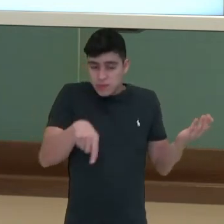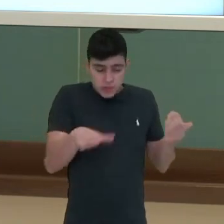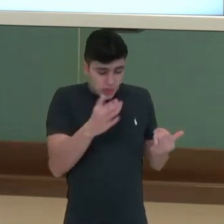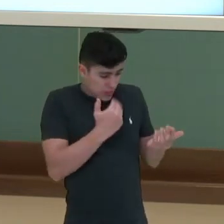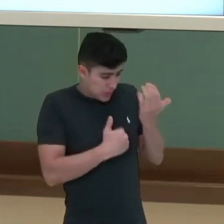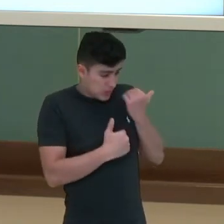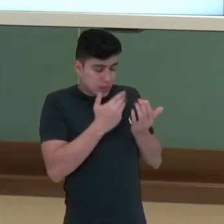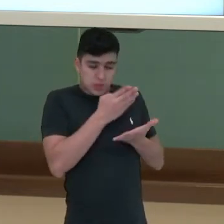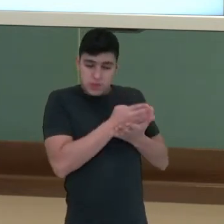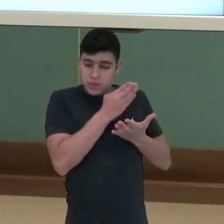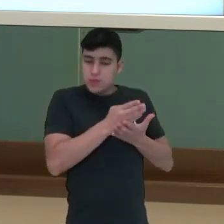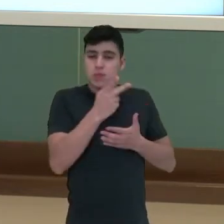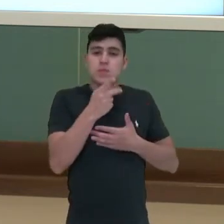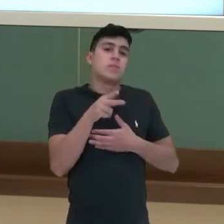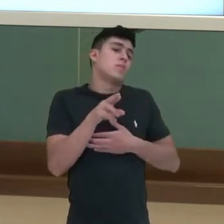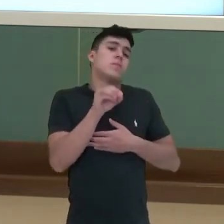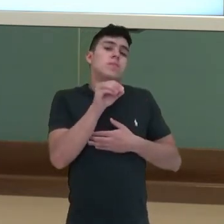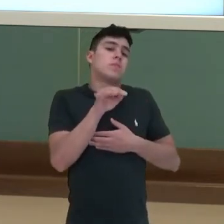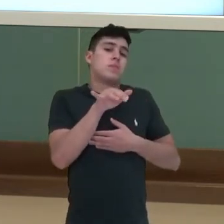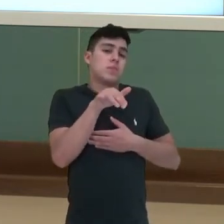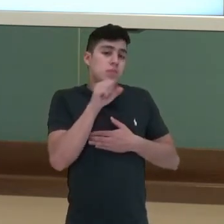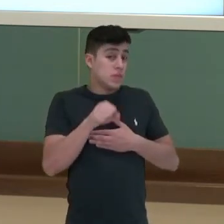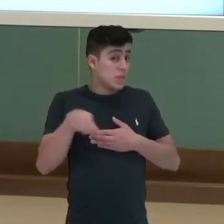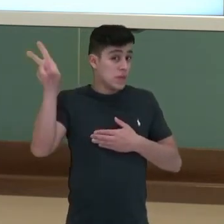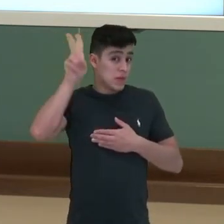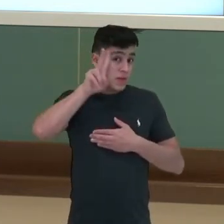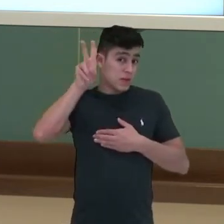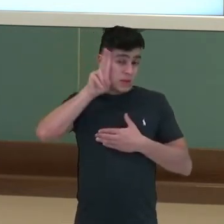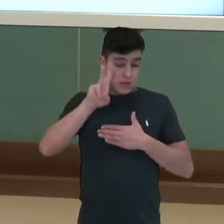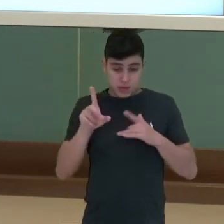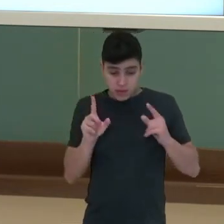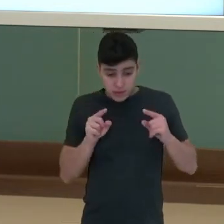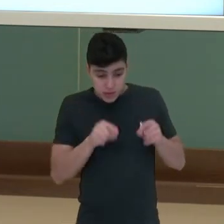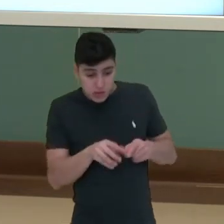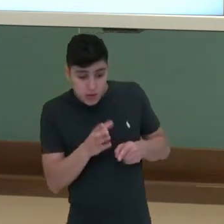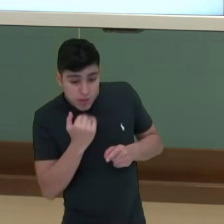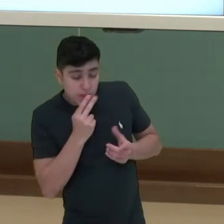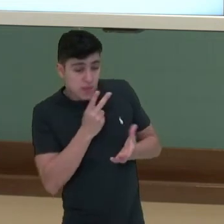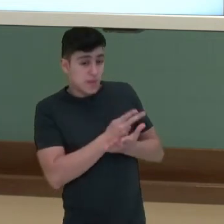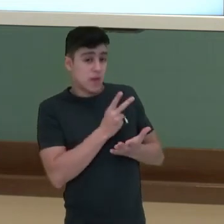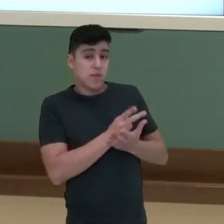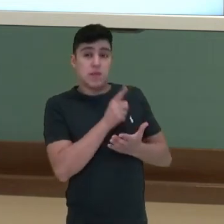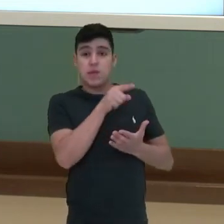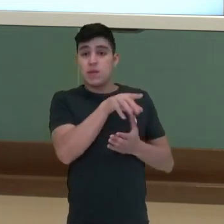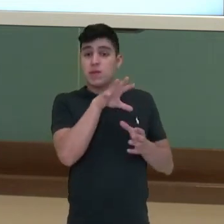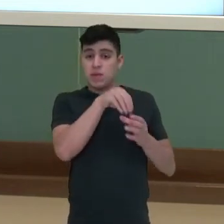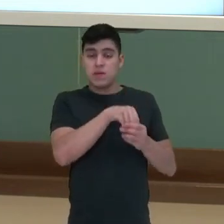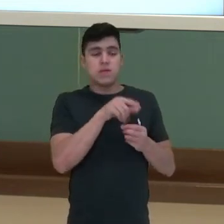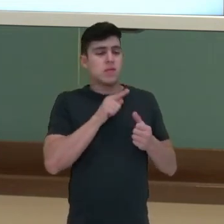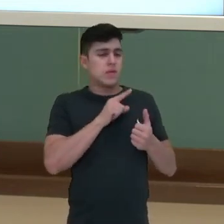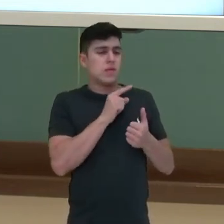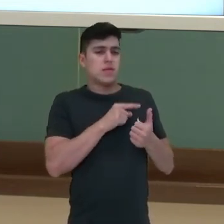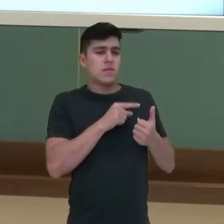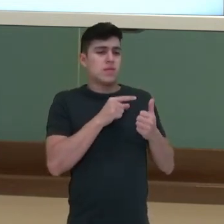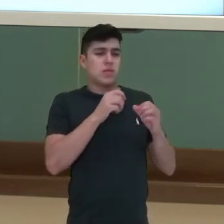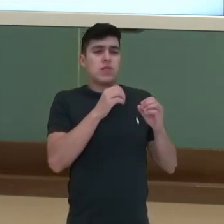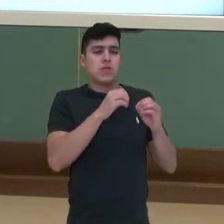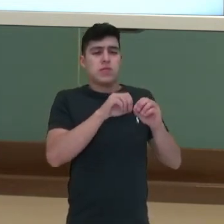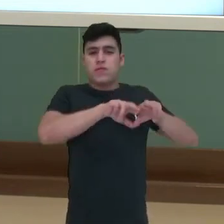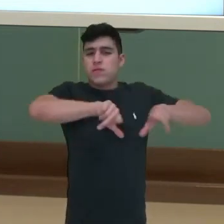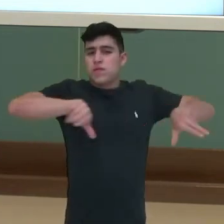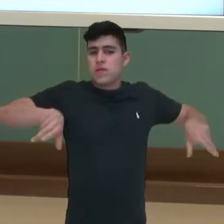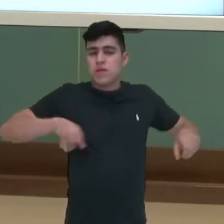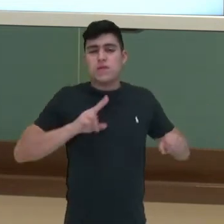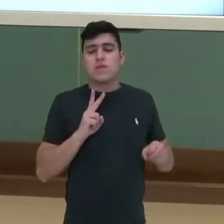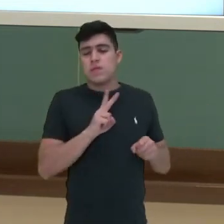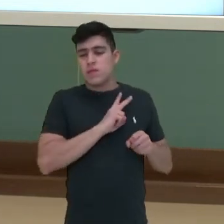ingerindo proteínas. E lembre-se que um mesmo alimento pode conter vários nutrientes, por exemplo,